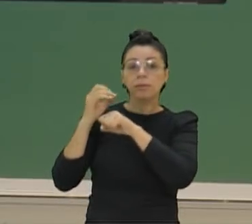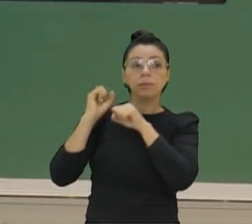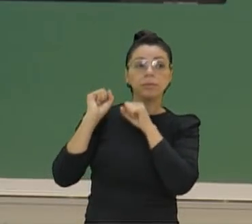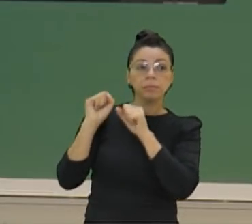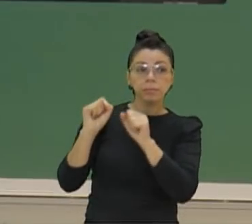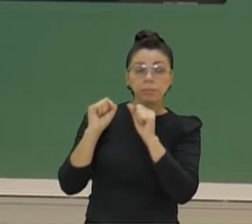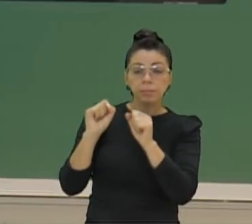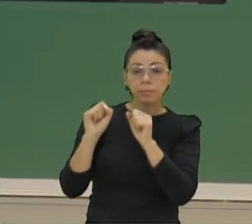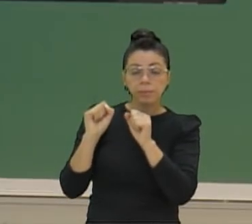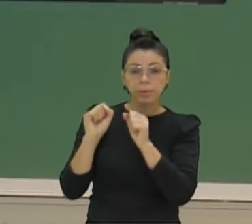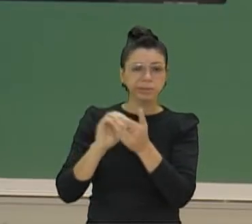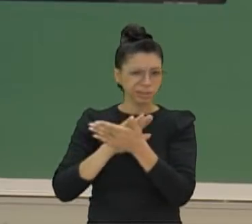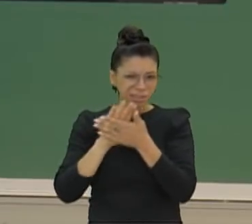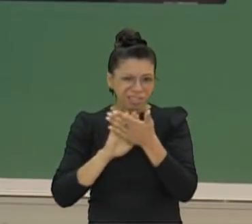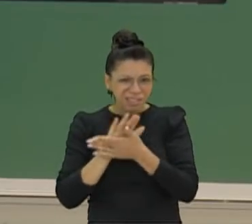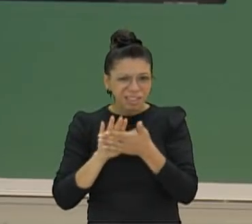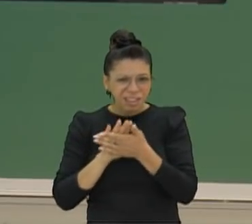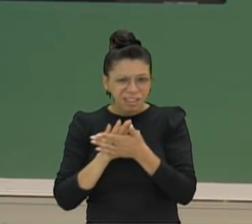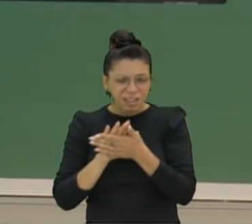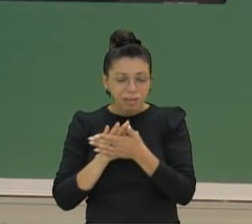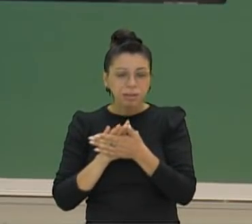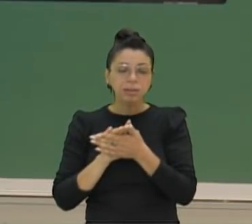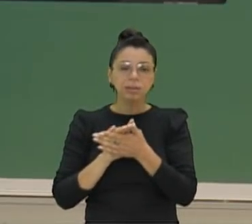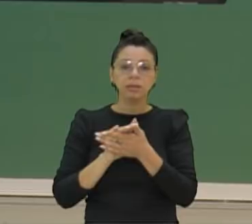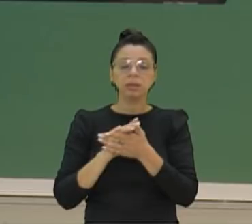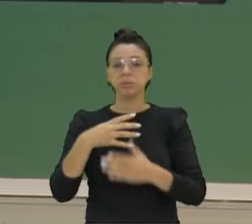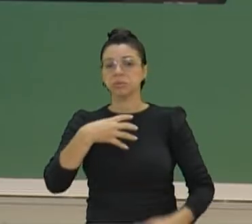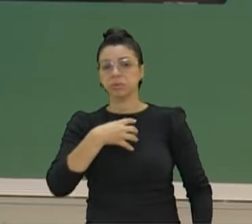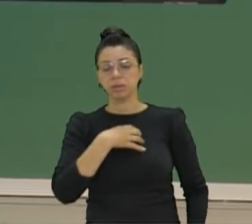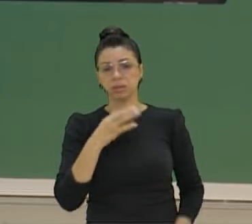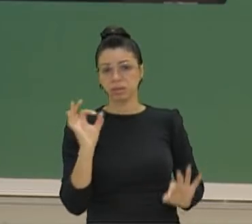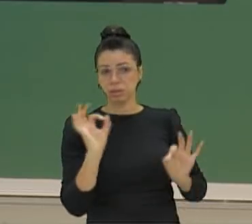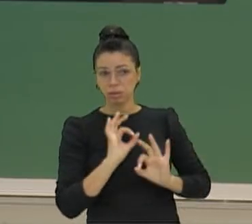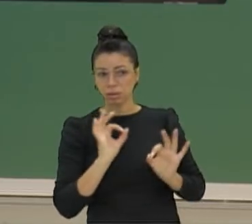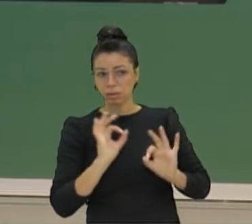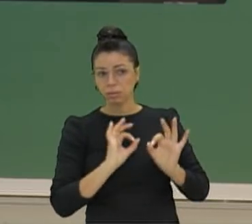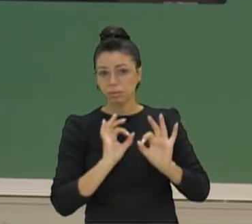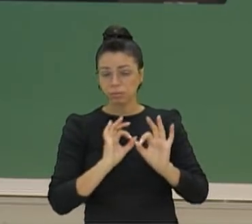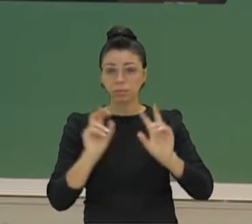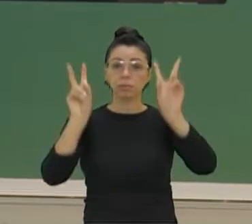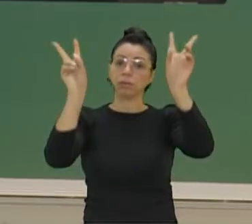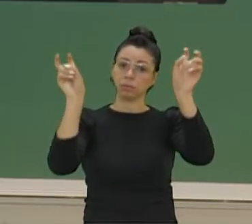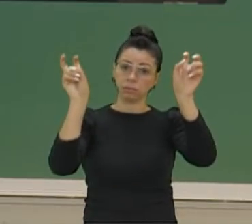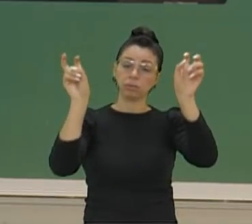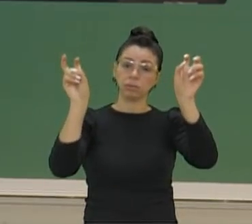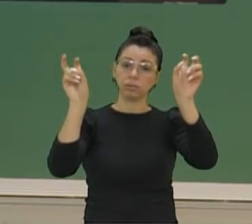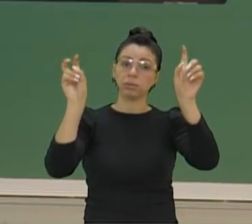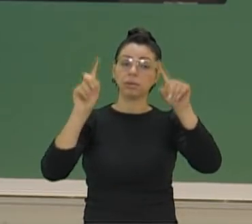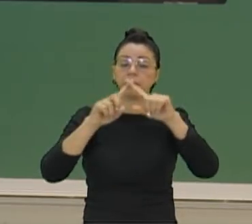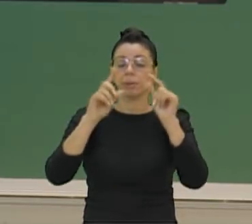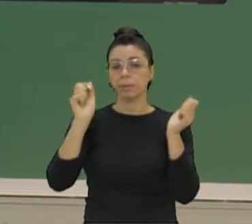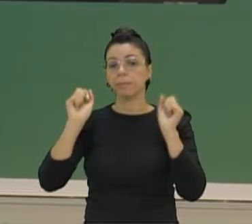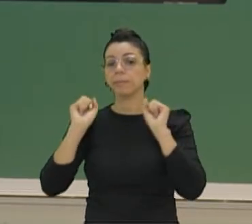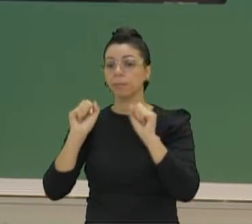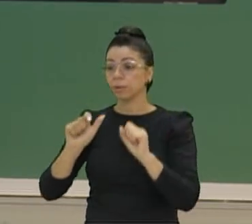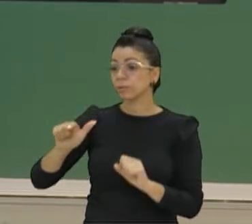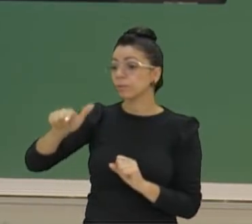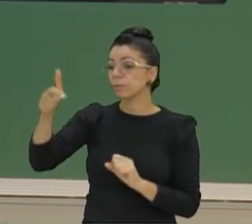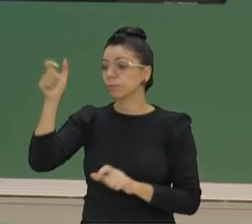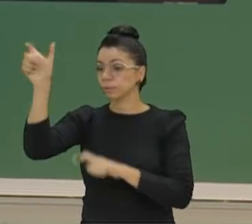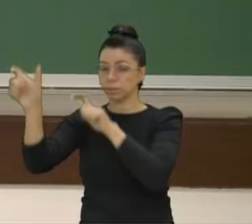ser nada, né, assintomático para uns, eu coloquei aqui até entre aspas, mas infelizmente pode ser fatal